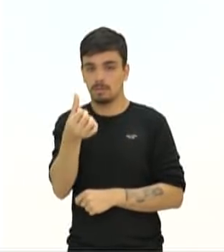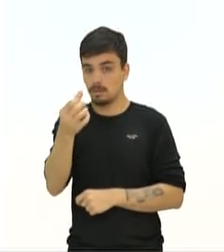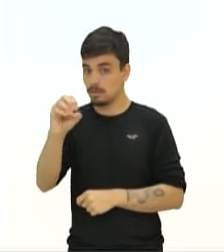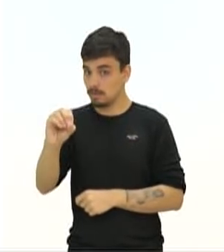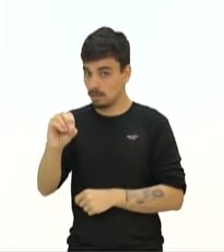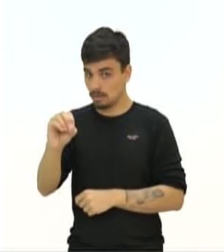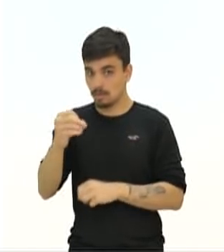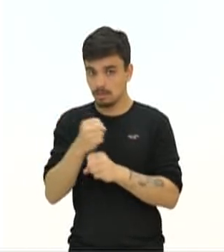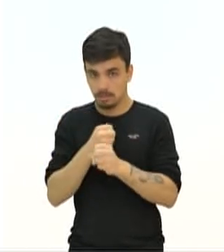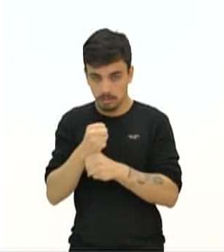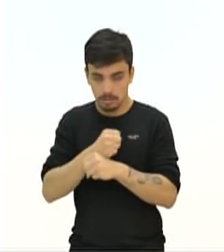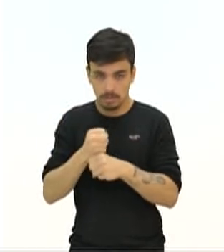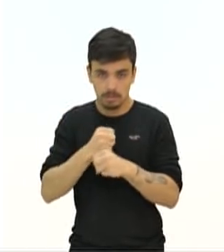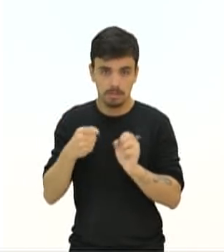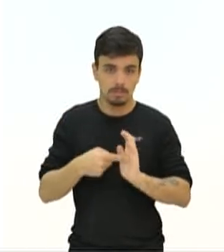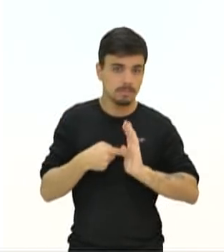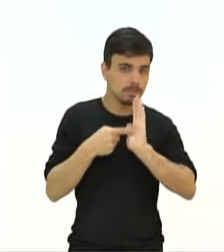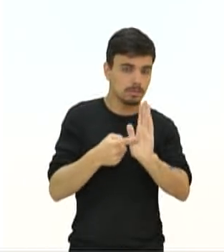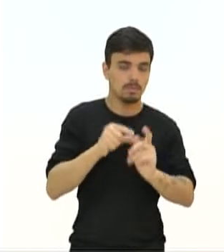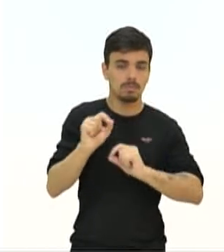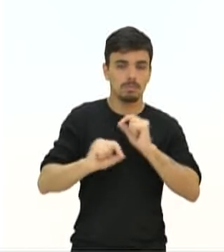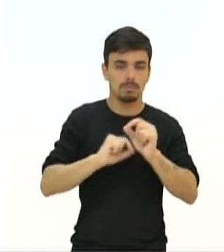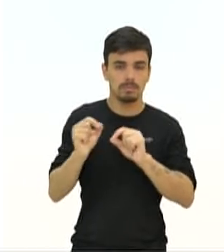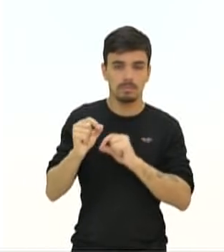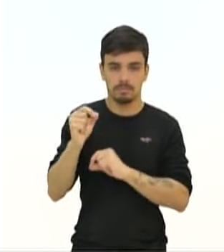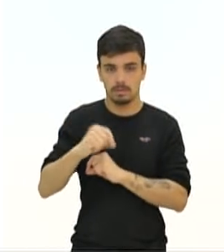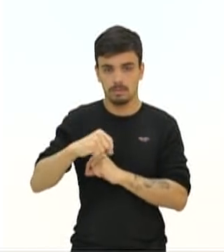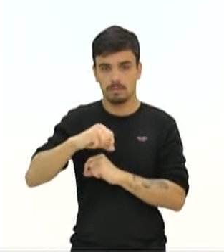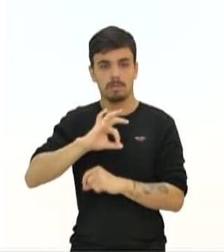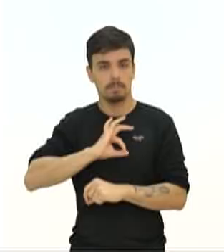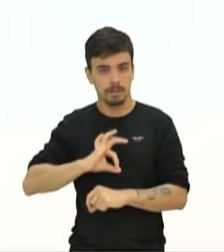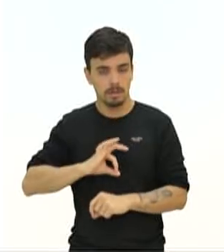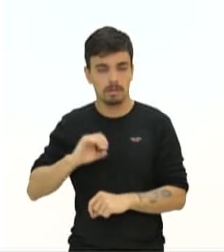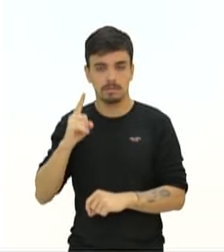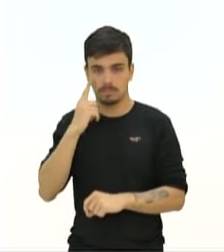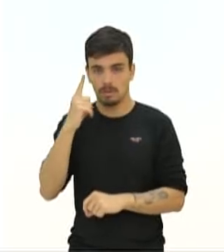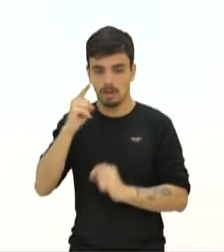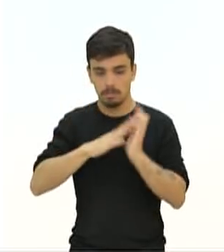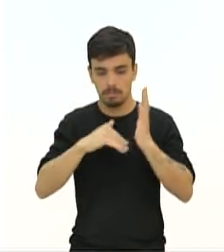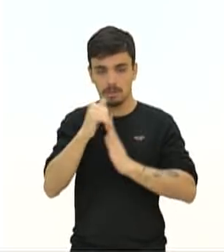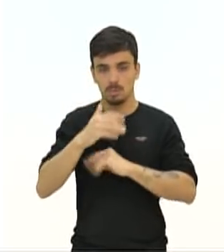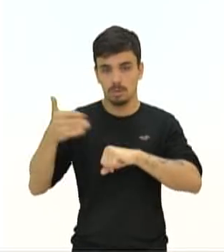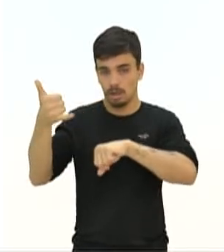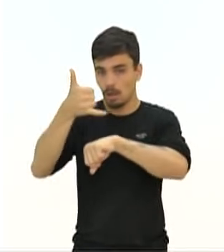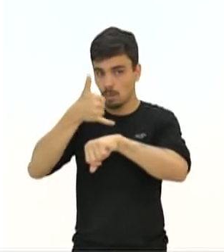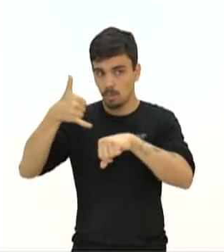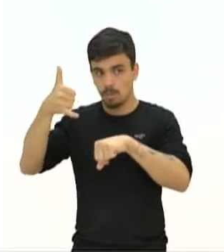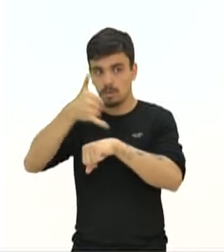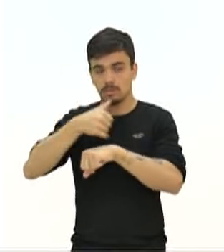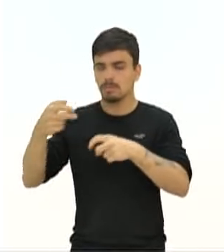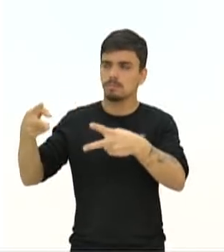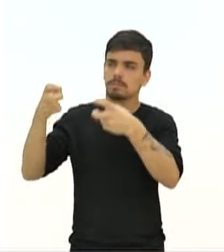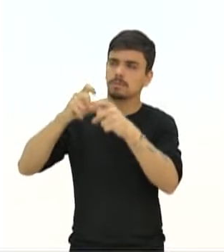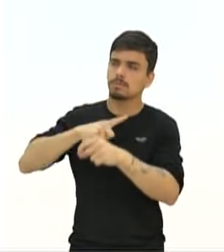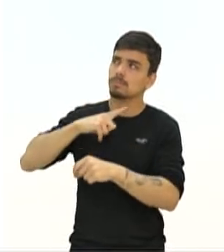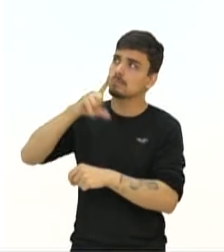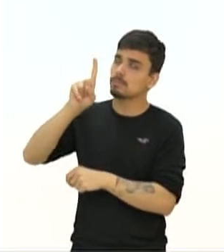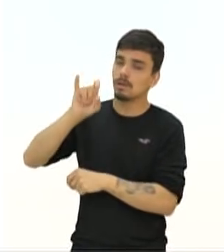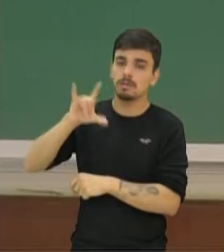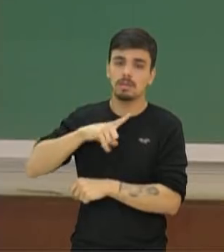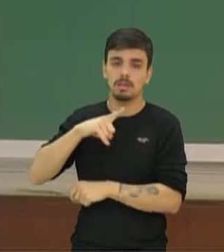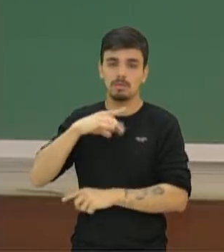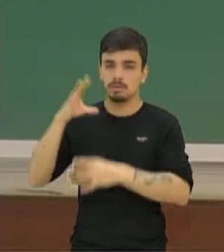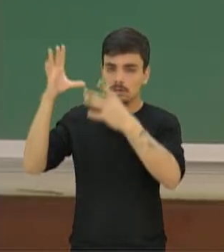Celebrando aqui por Frei Henrique, né, de Coimbra, uma pintura feita a óleo, né? Então, perceba que ele traz a questão